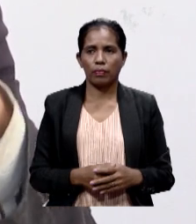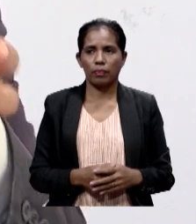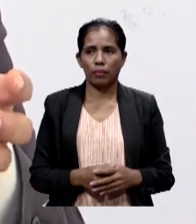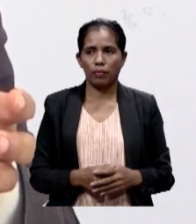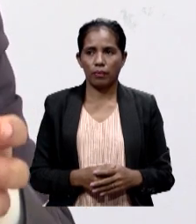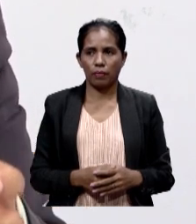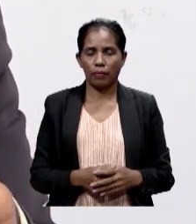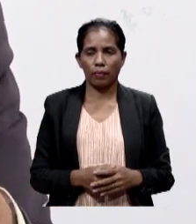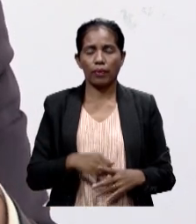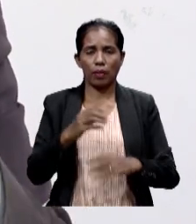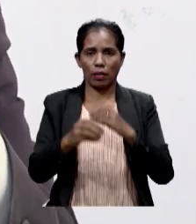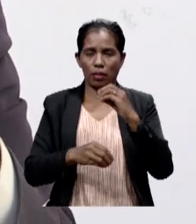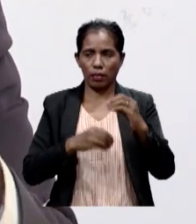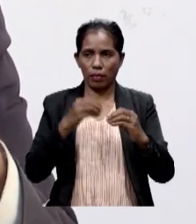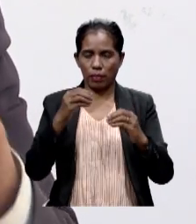conaba